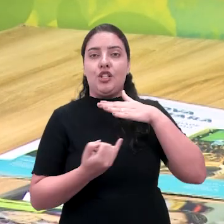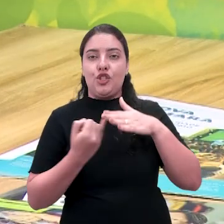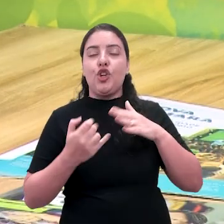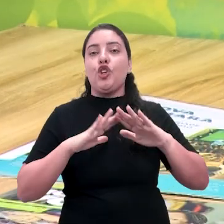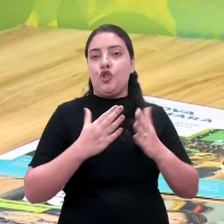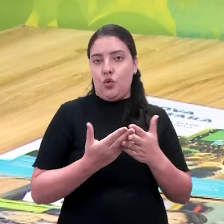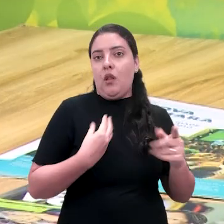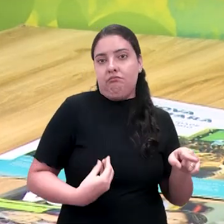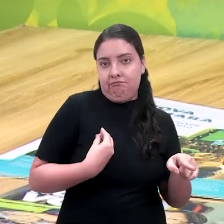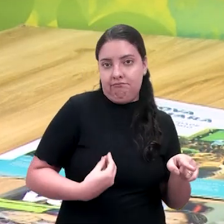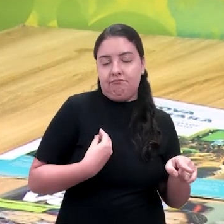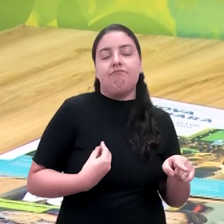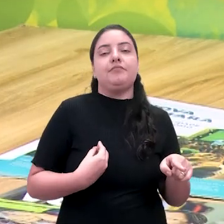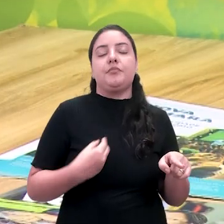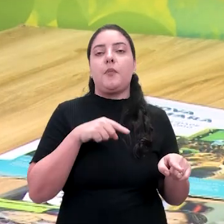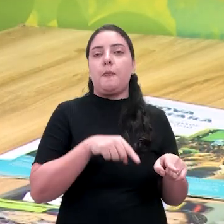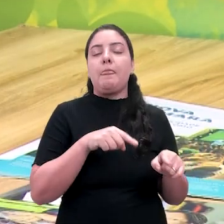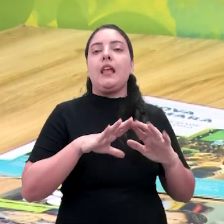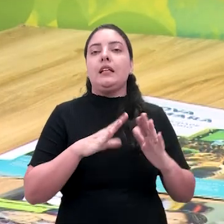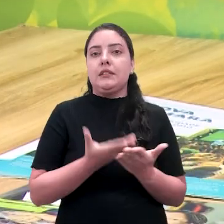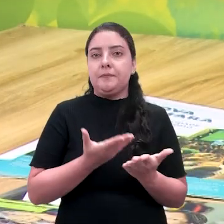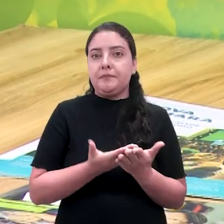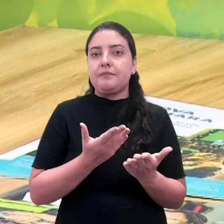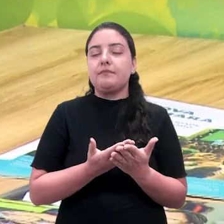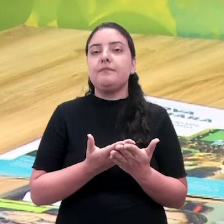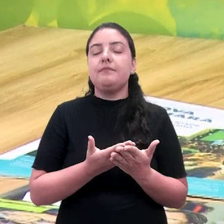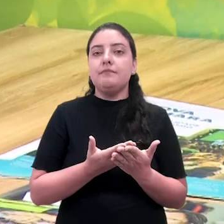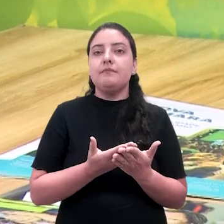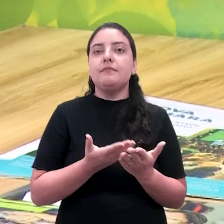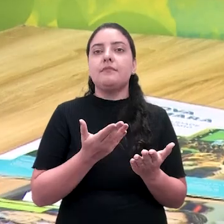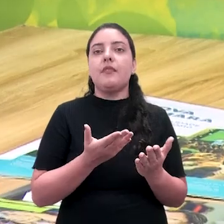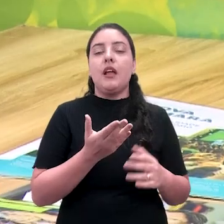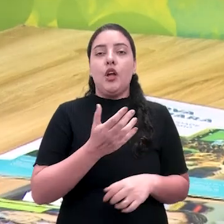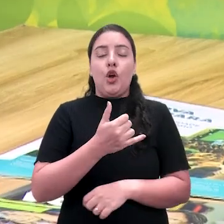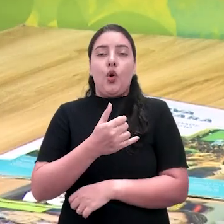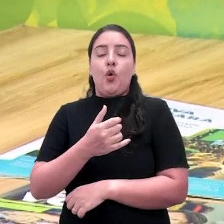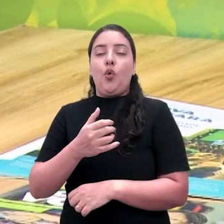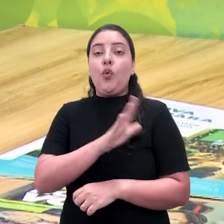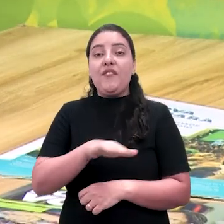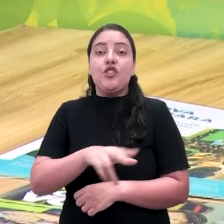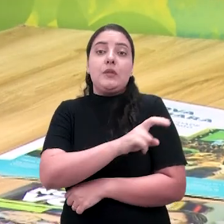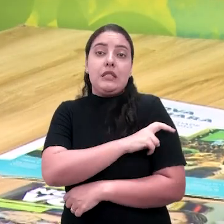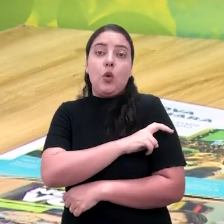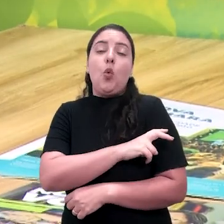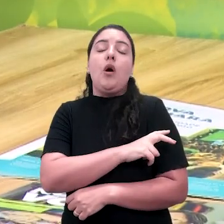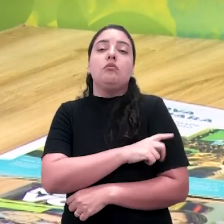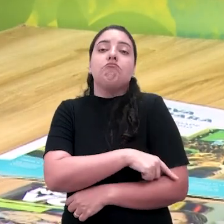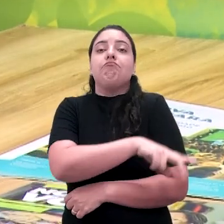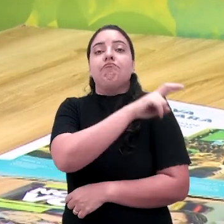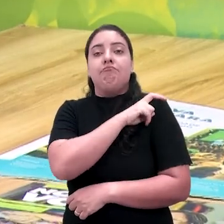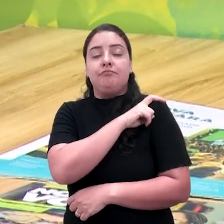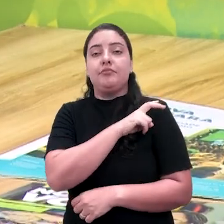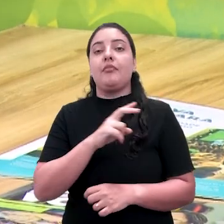que eu estou, né? Que é uma escola que atende do infantil 5 ao 5º ano. Atendo o